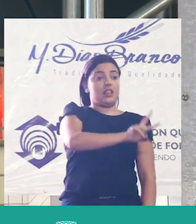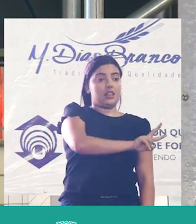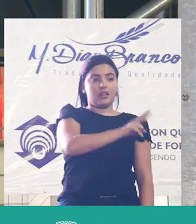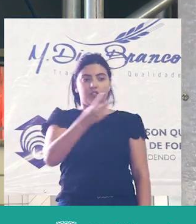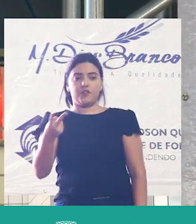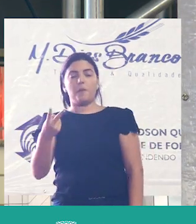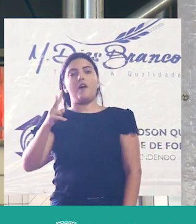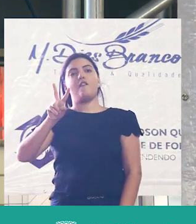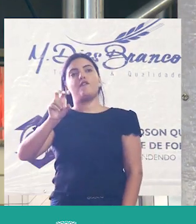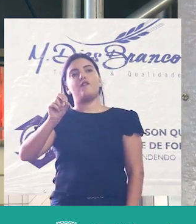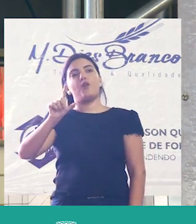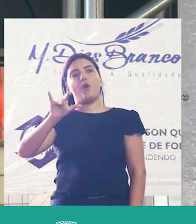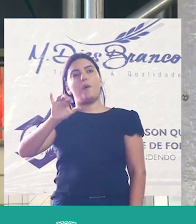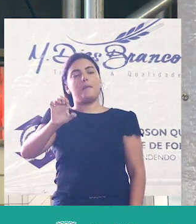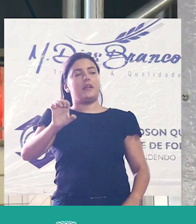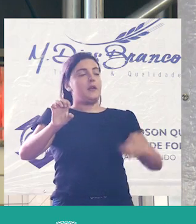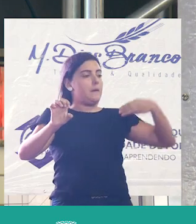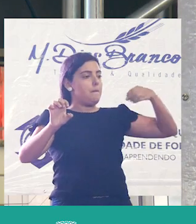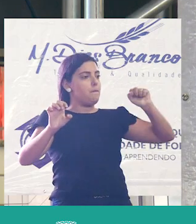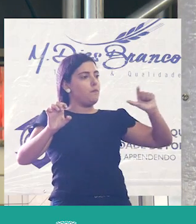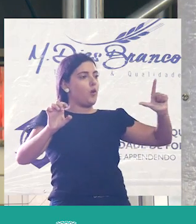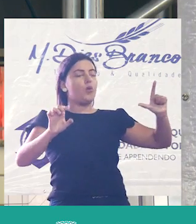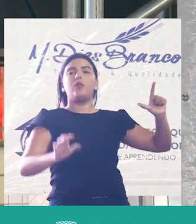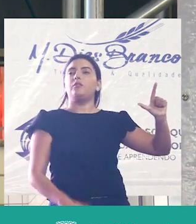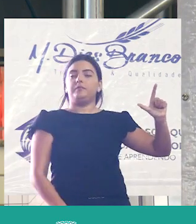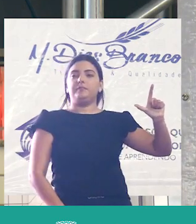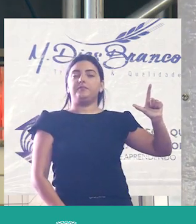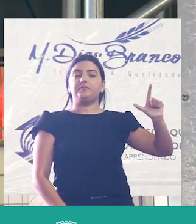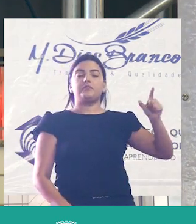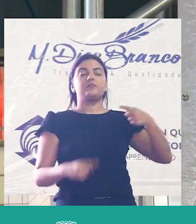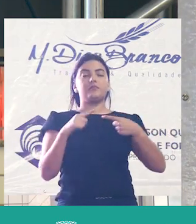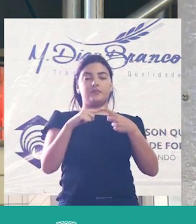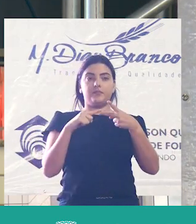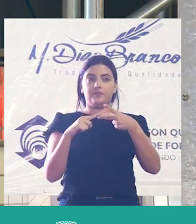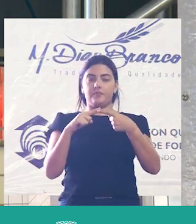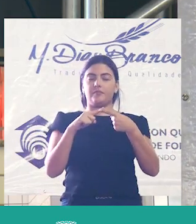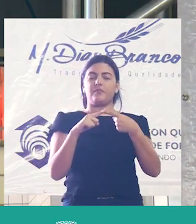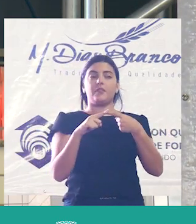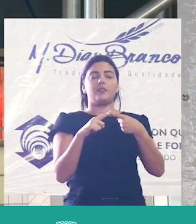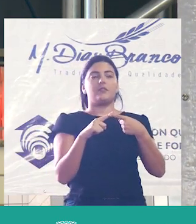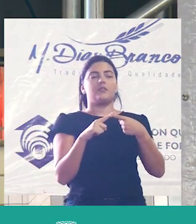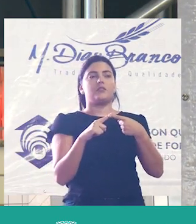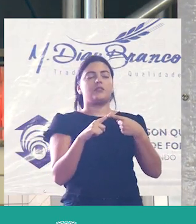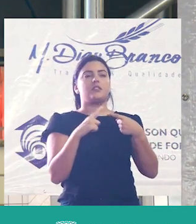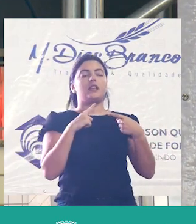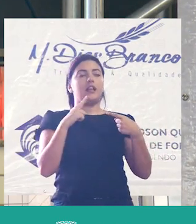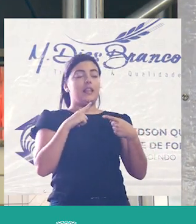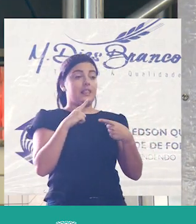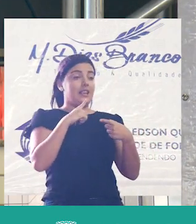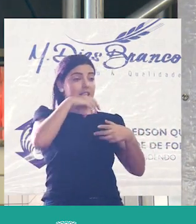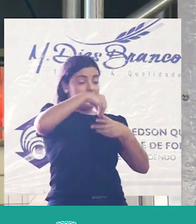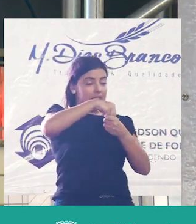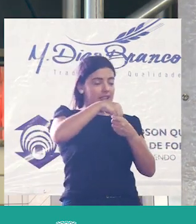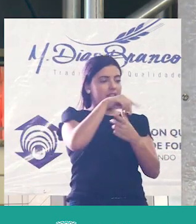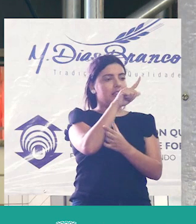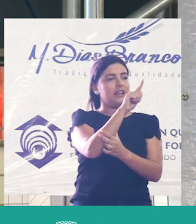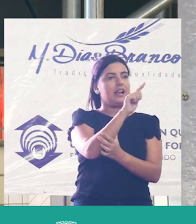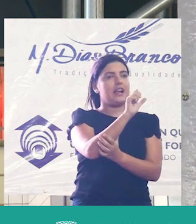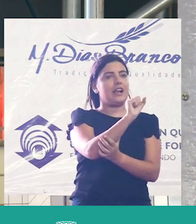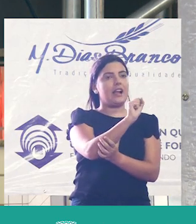em volume, aí tem 2 possibilidades. Se você tiver um gás dentro da